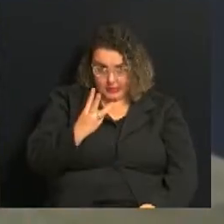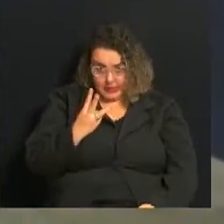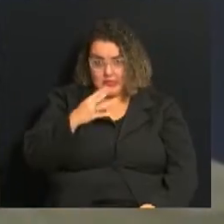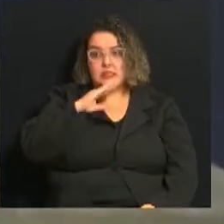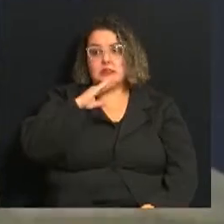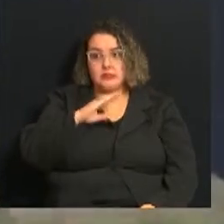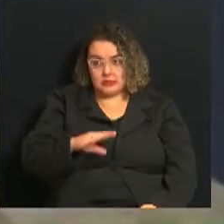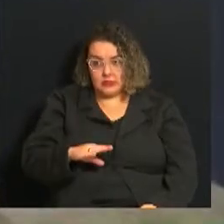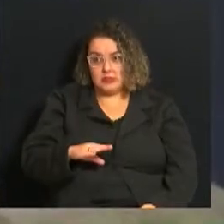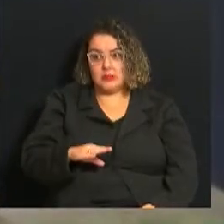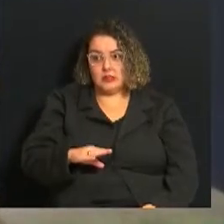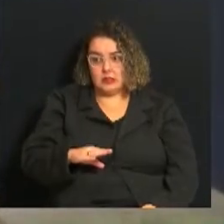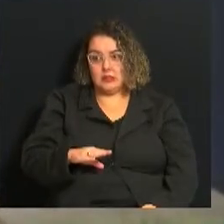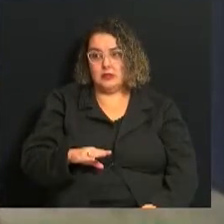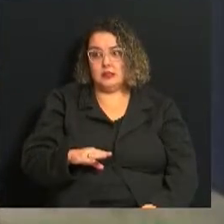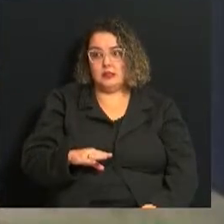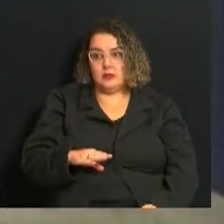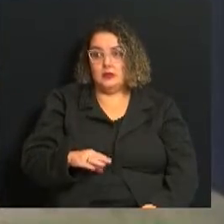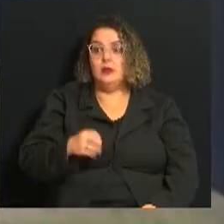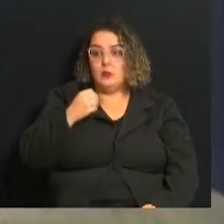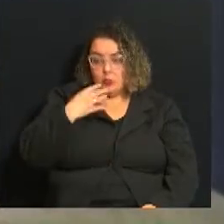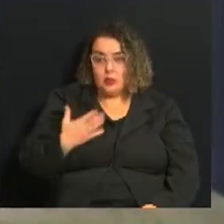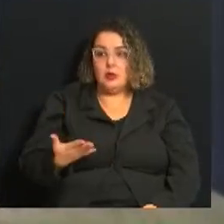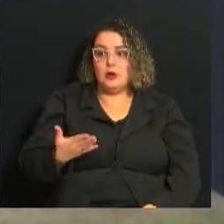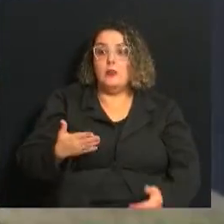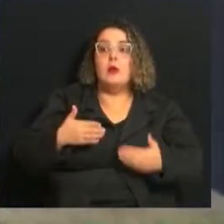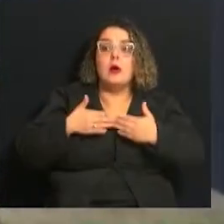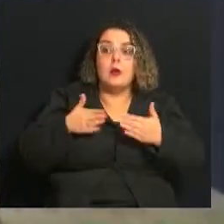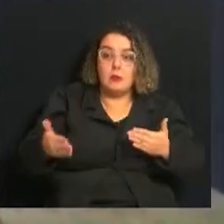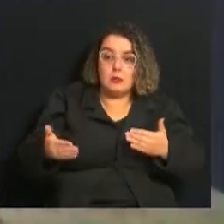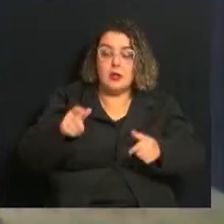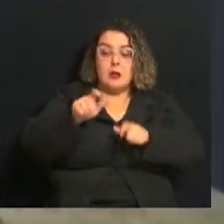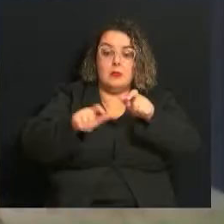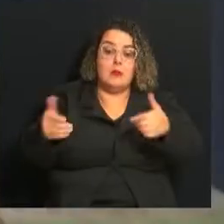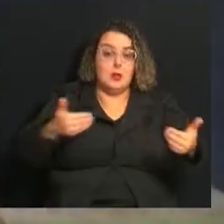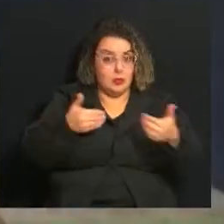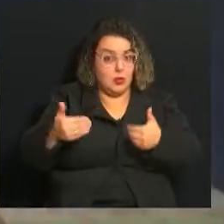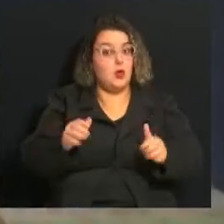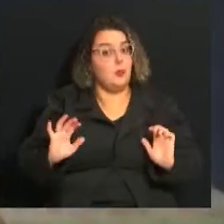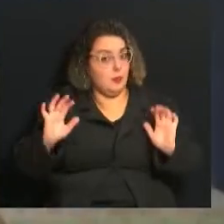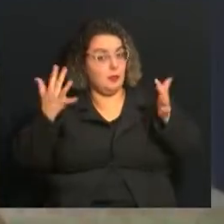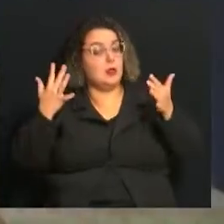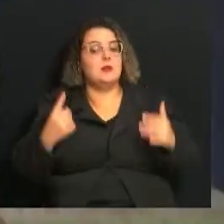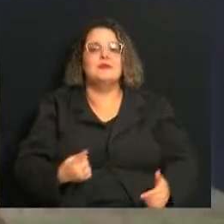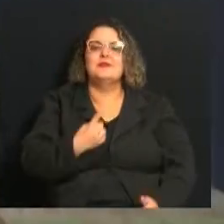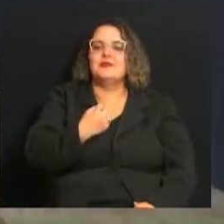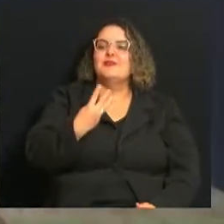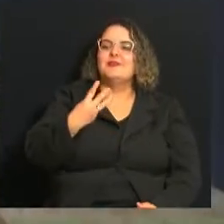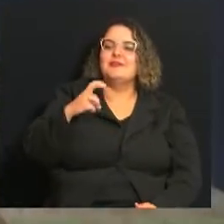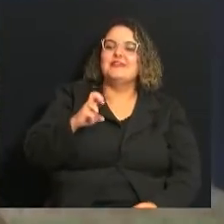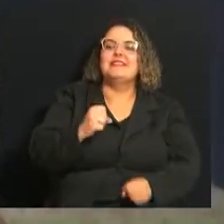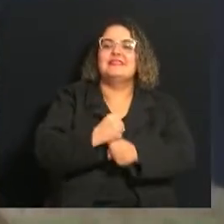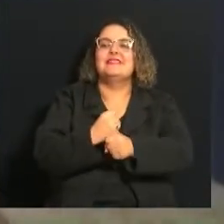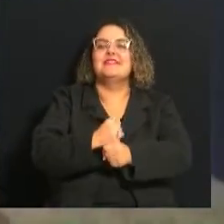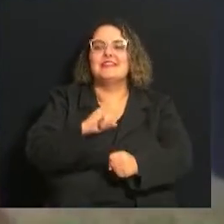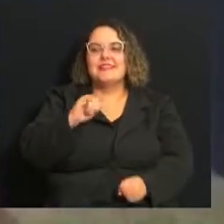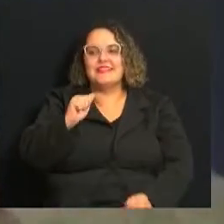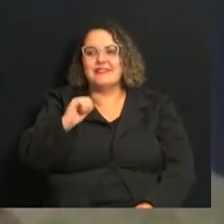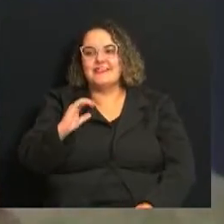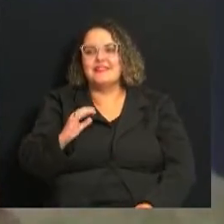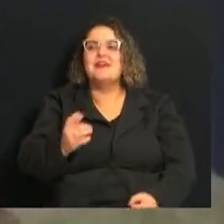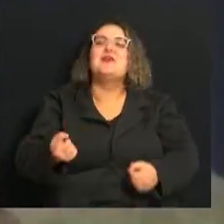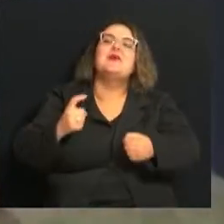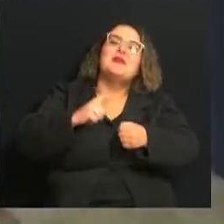horas. Boa, boa, aberto ao público então, comemorando aí os 135 anos do IAC. Eu volto